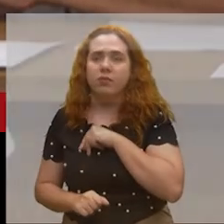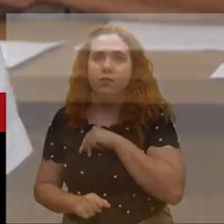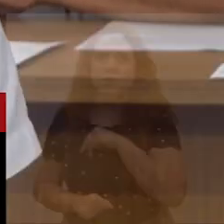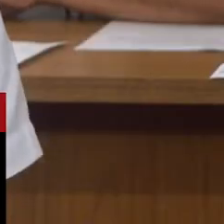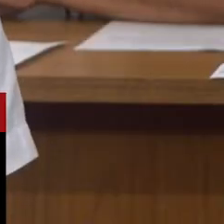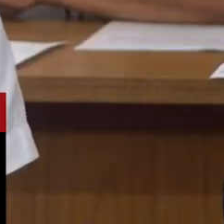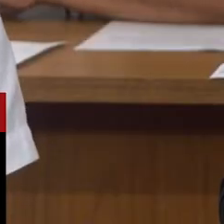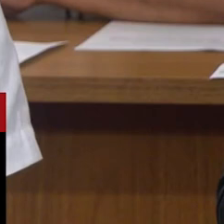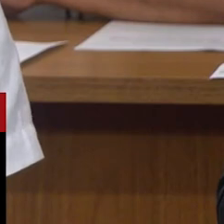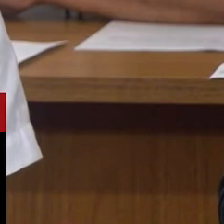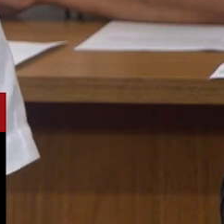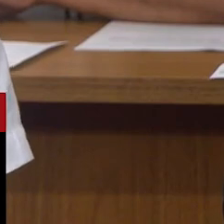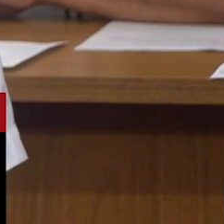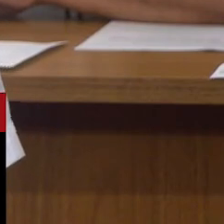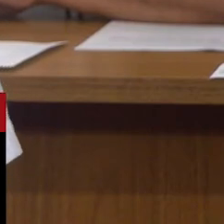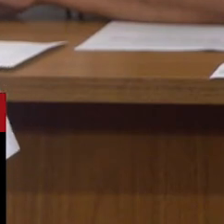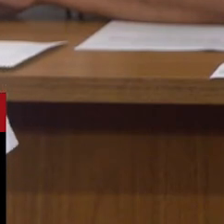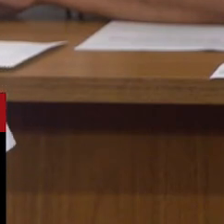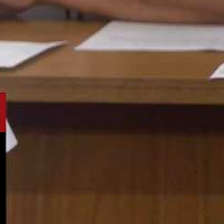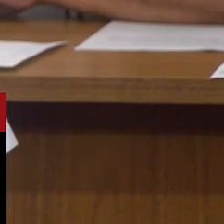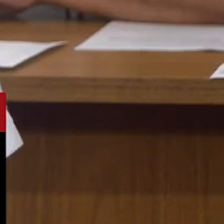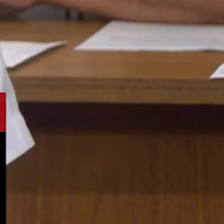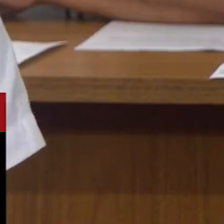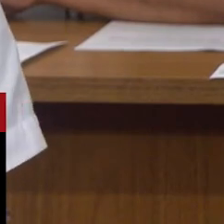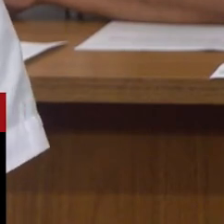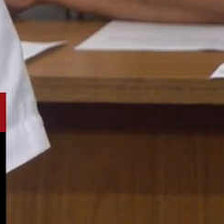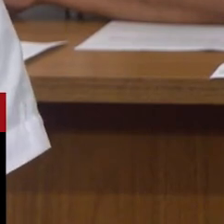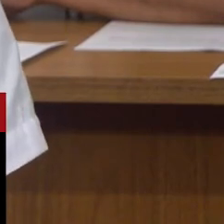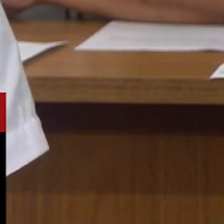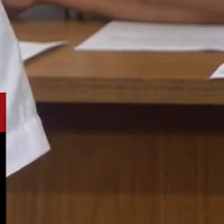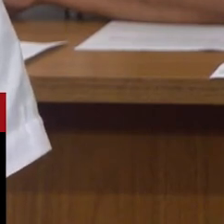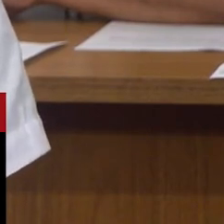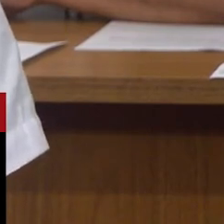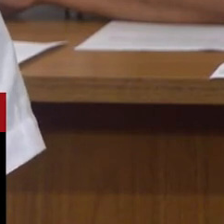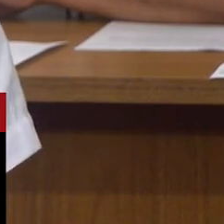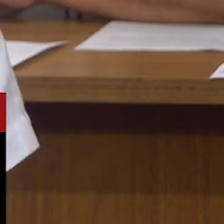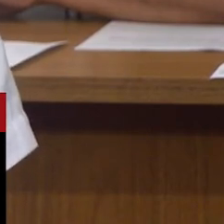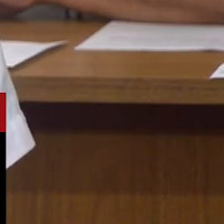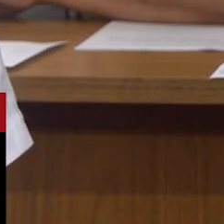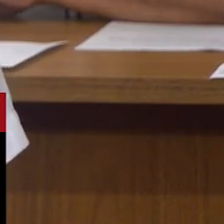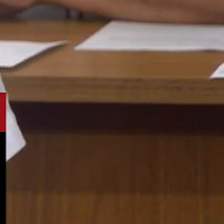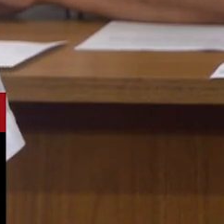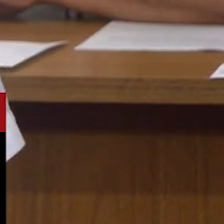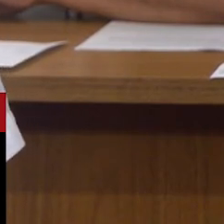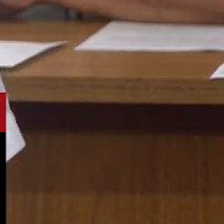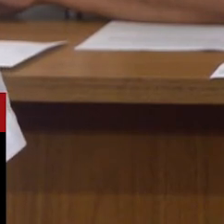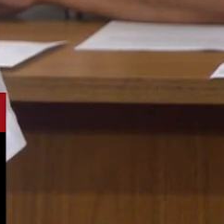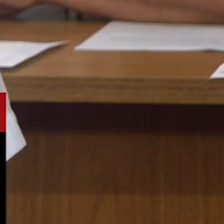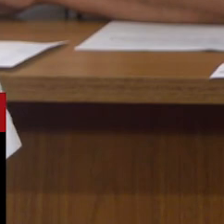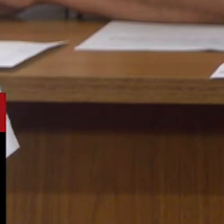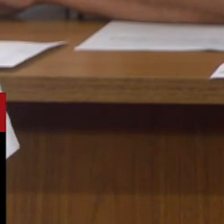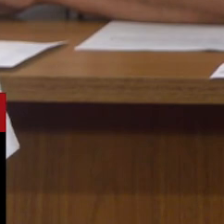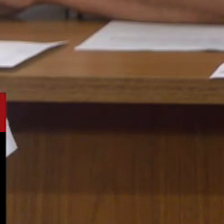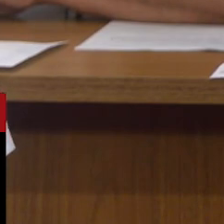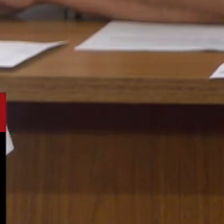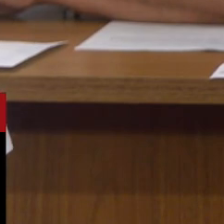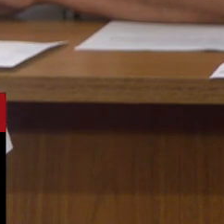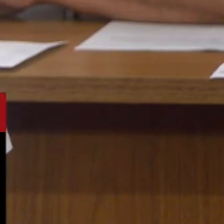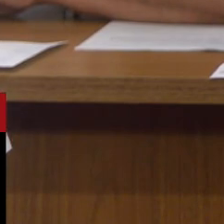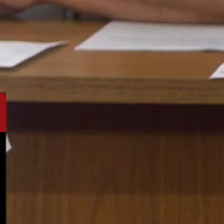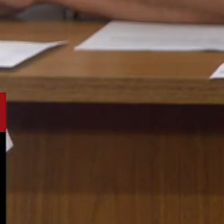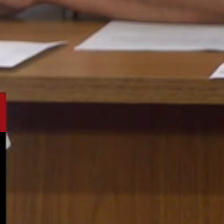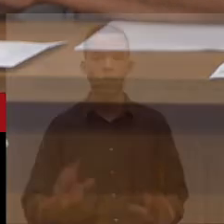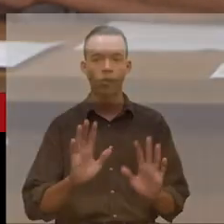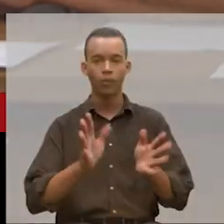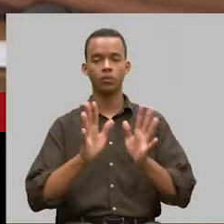aí não tem mais o comunitário sabe então vocês perceb que há uma estratégia nisso aí quando chega na hora